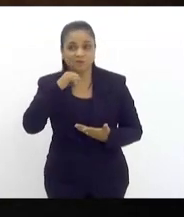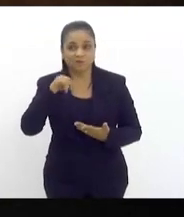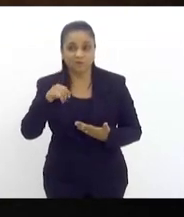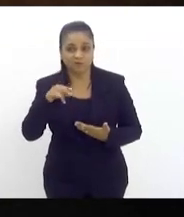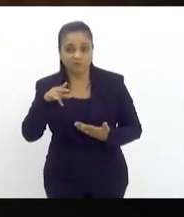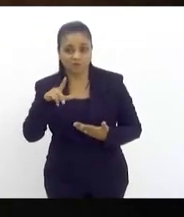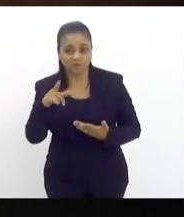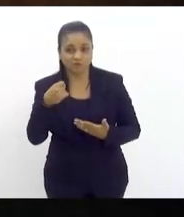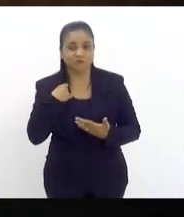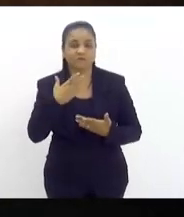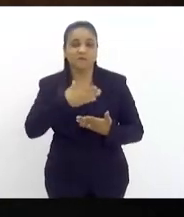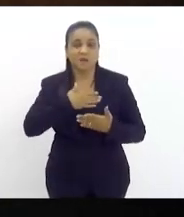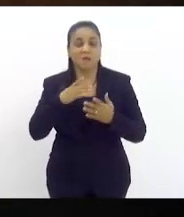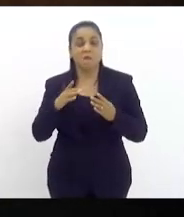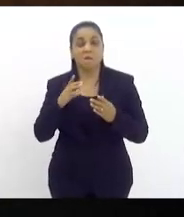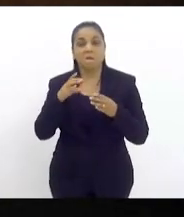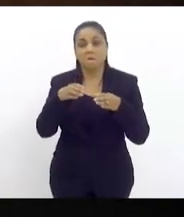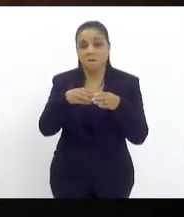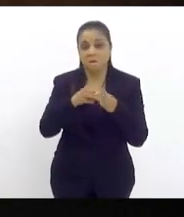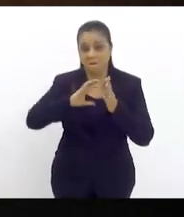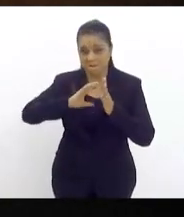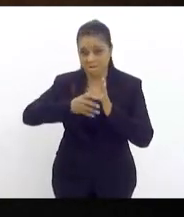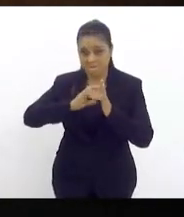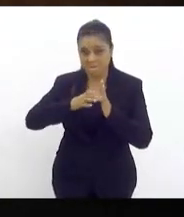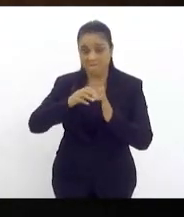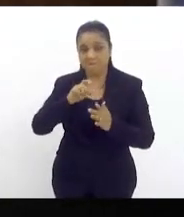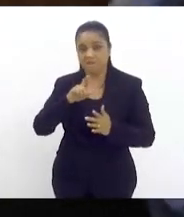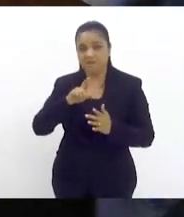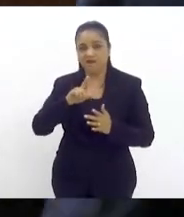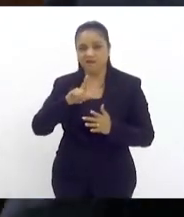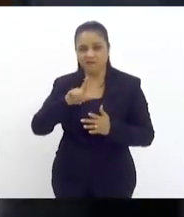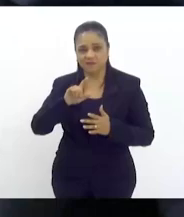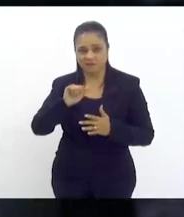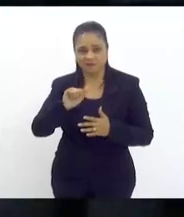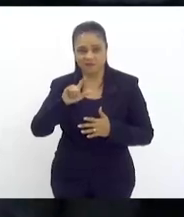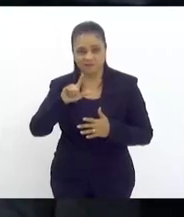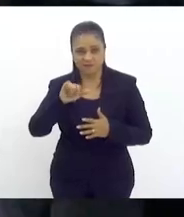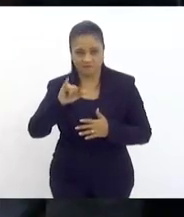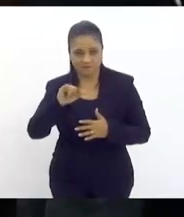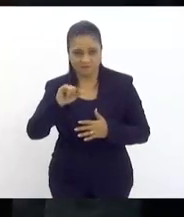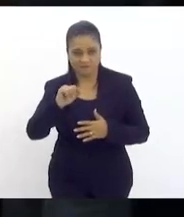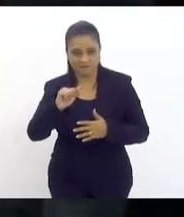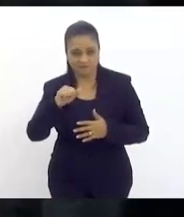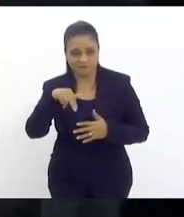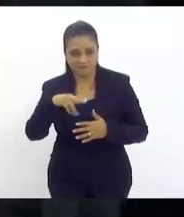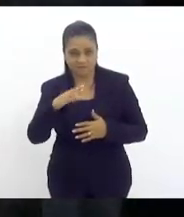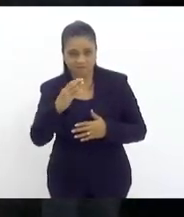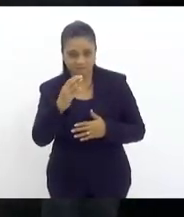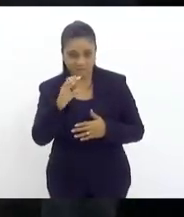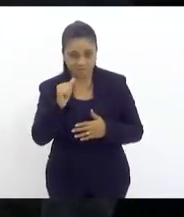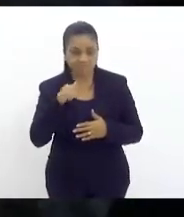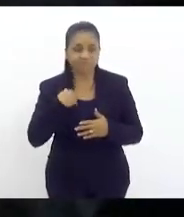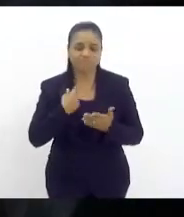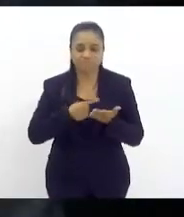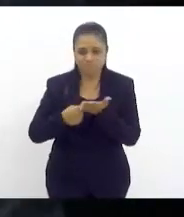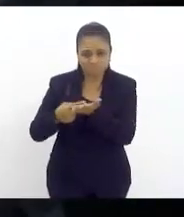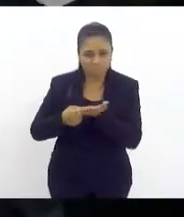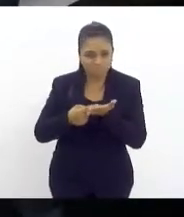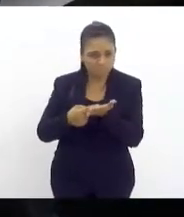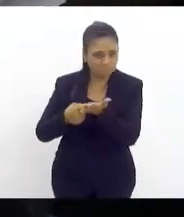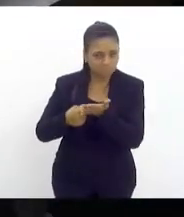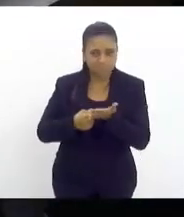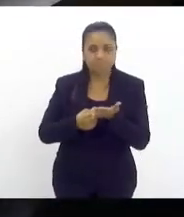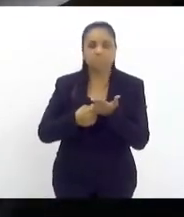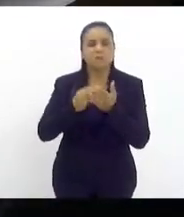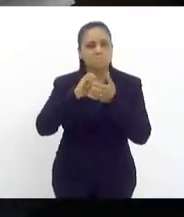Aliança, nosso bloco que é a maior bancada da casa. E a gente preza pelos acordos. Quero dar parabéns,